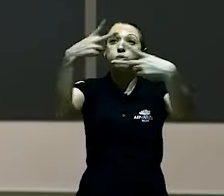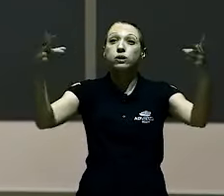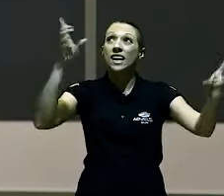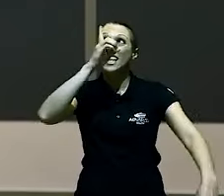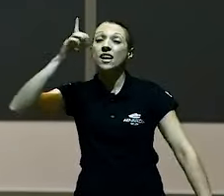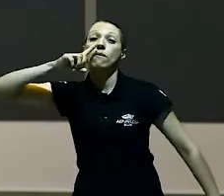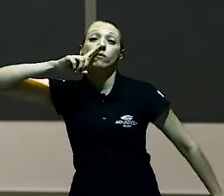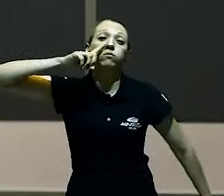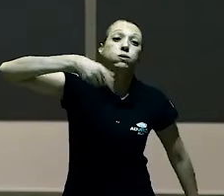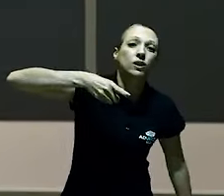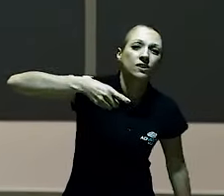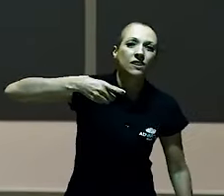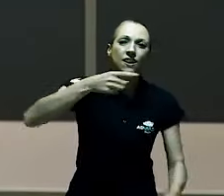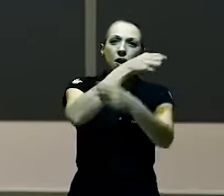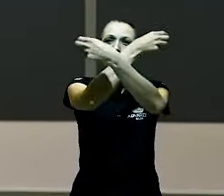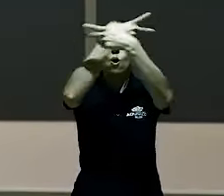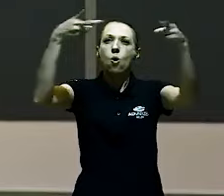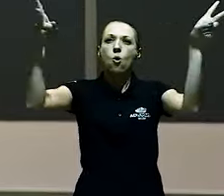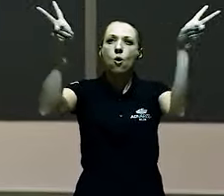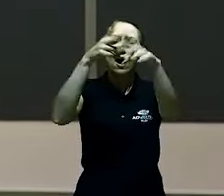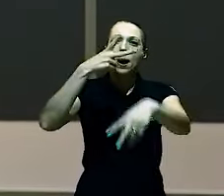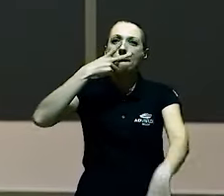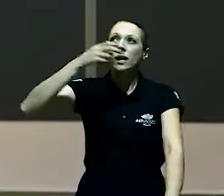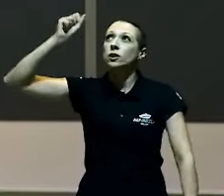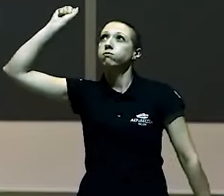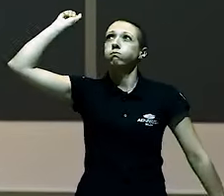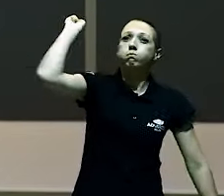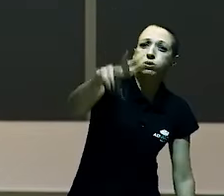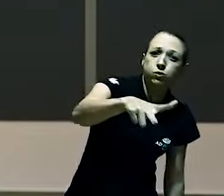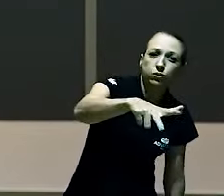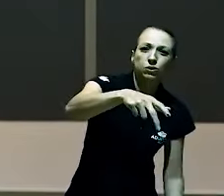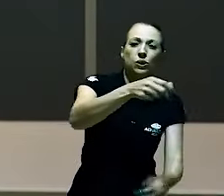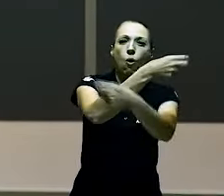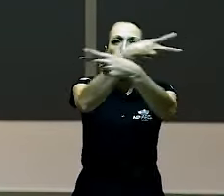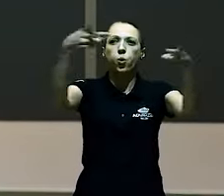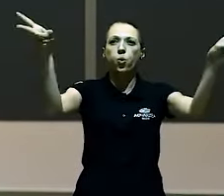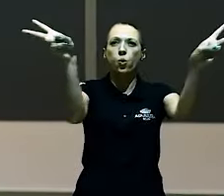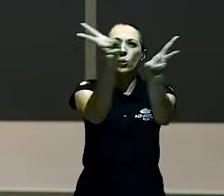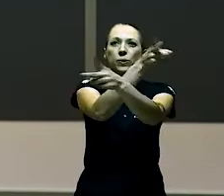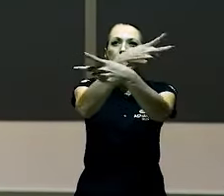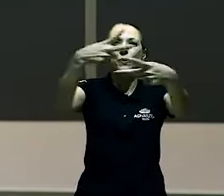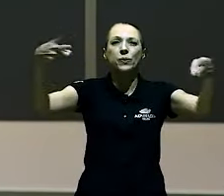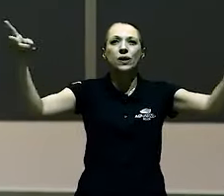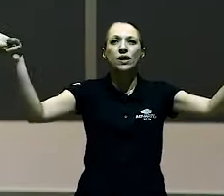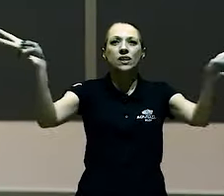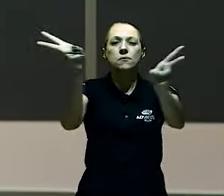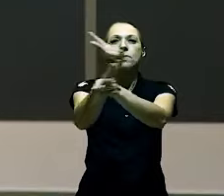Deus pegou o vento e ele jogou no mar. Deus pegou o vento e ele atirou no mar. Deus manda o seu primeiro